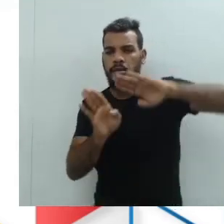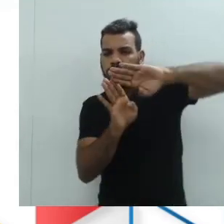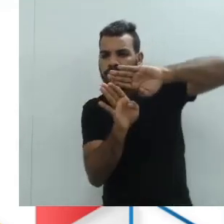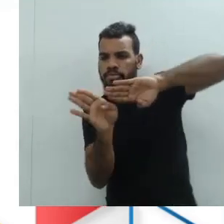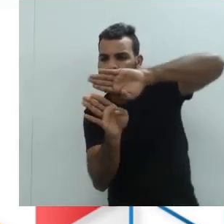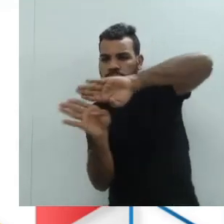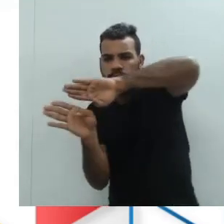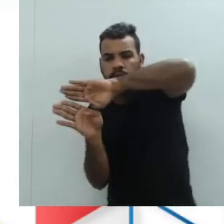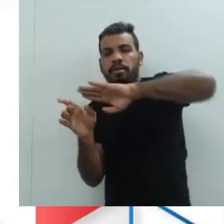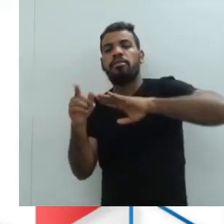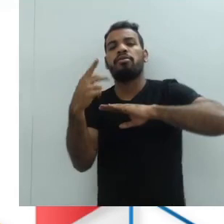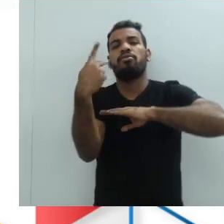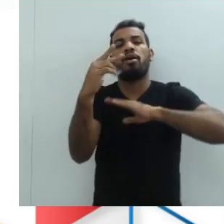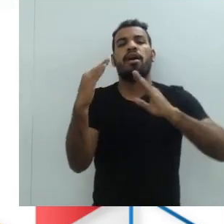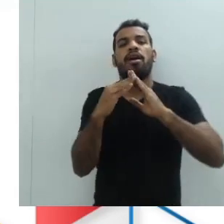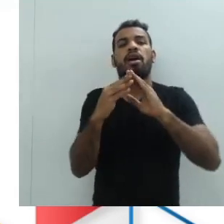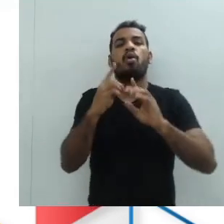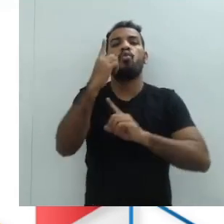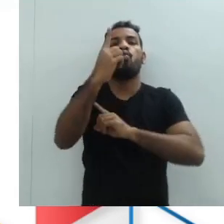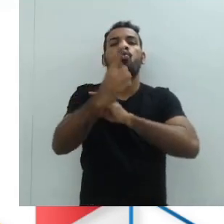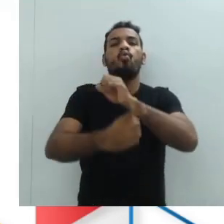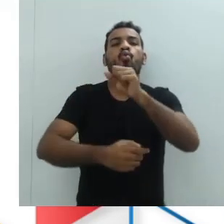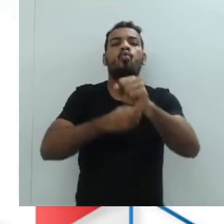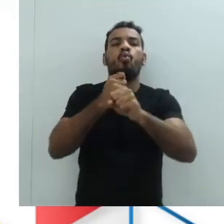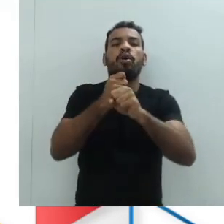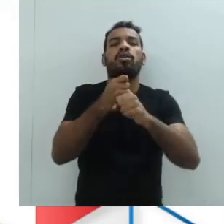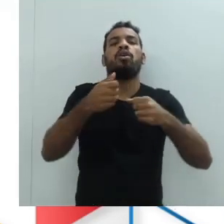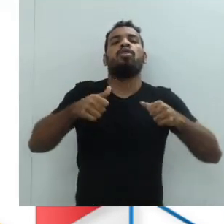de sua casa ao longo de um ano.